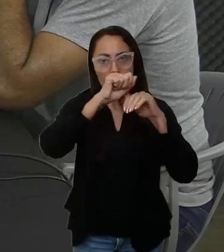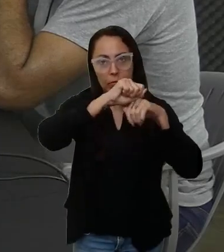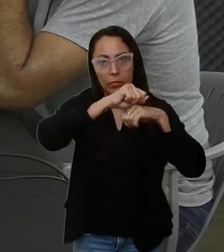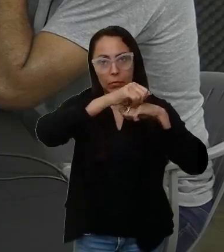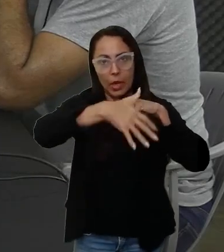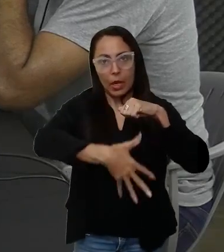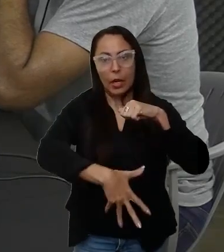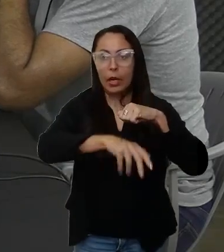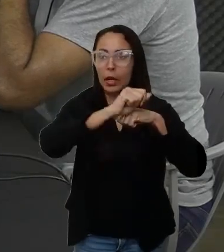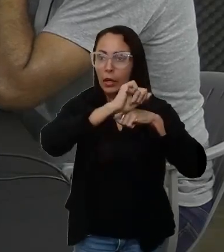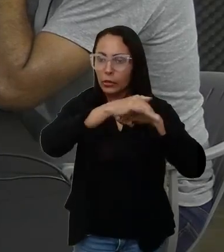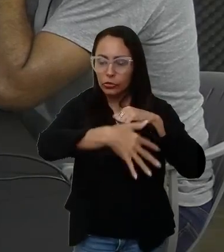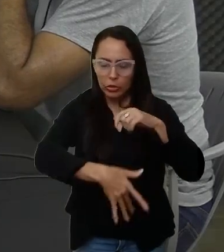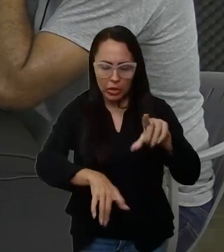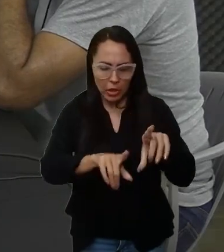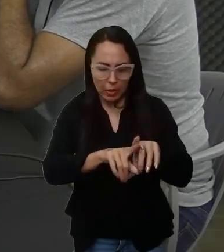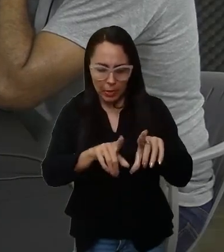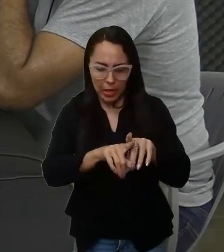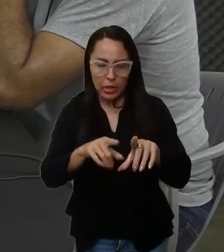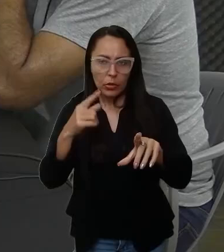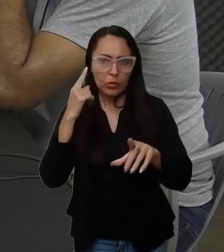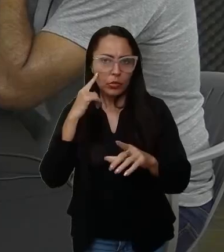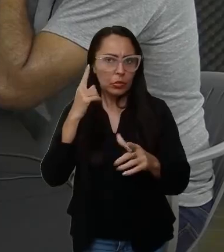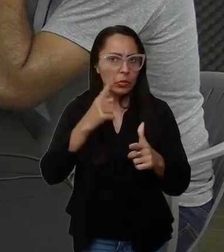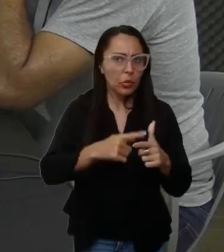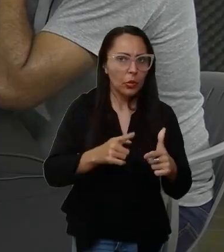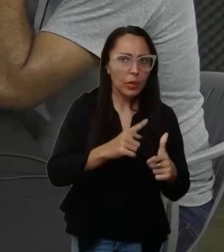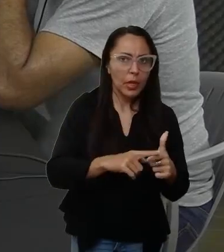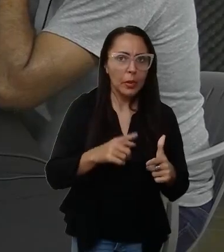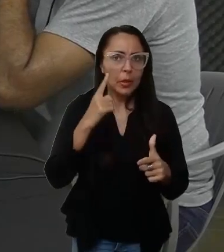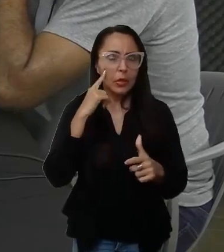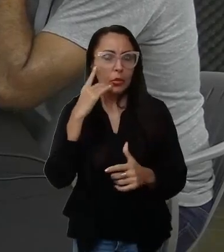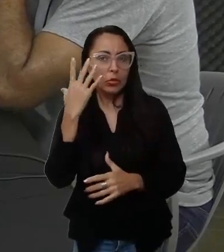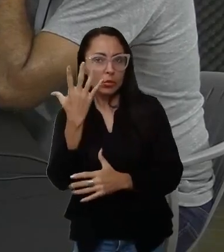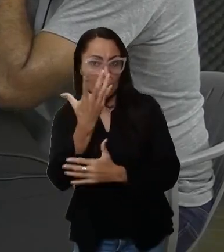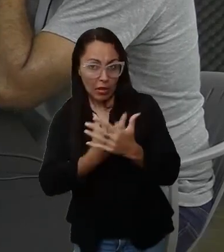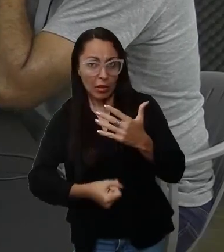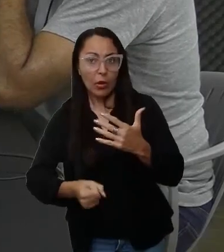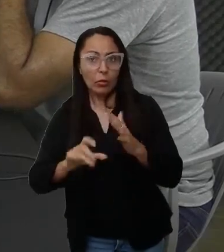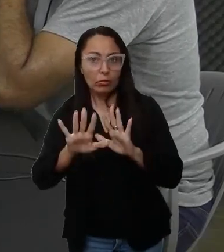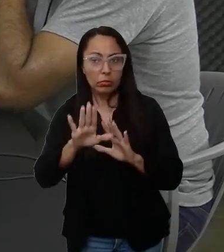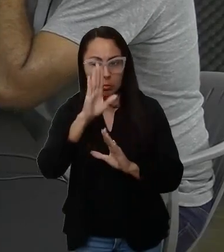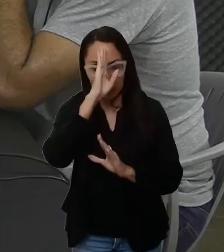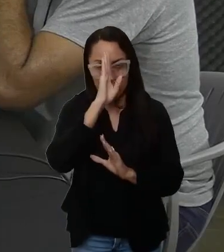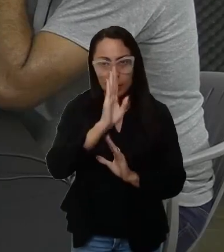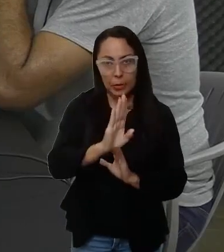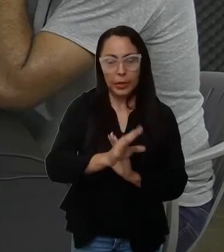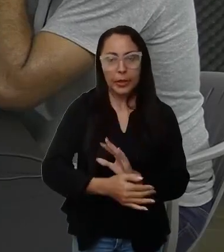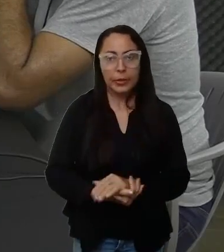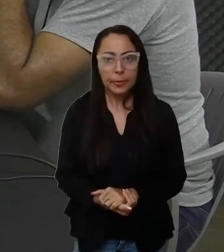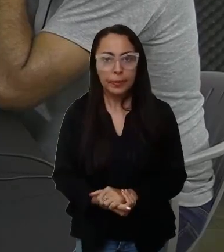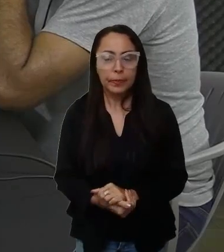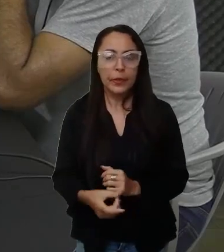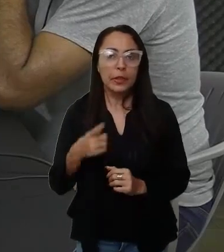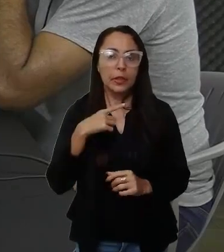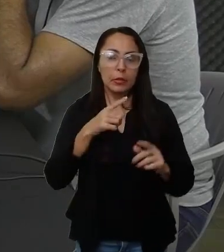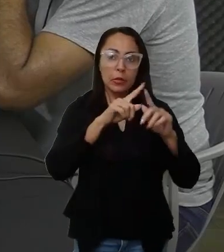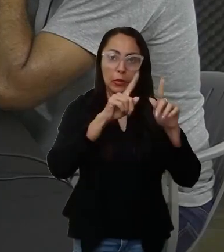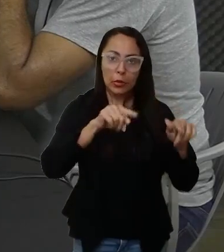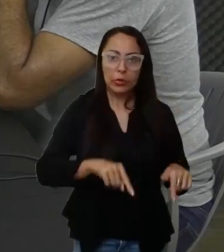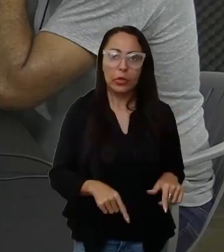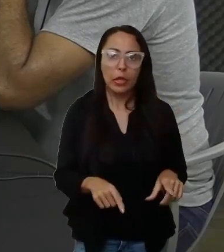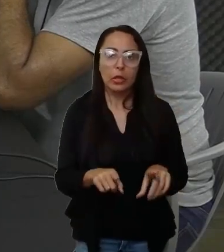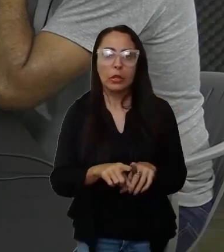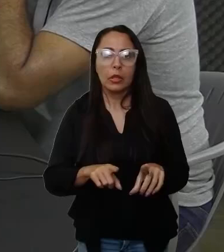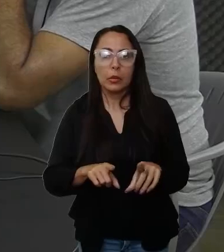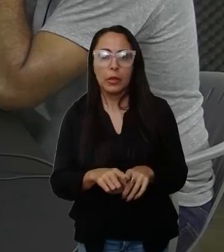mediamos conflitos do uso da água lá no sertão, principalmente. E também temos um projeto que é Janelas